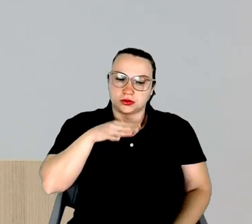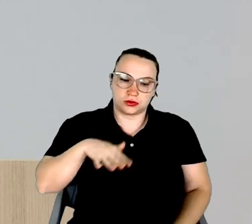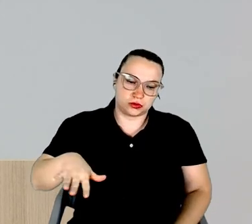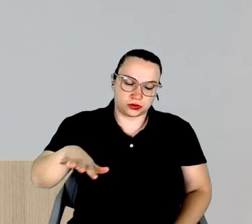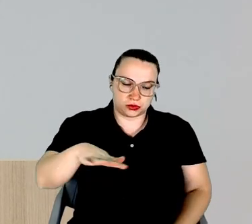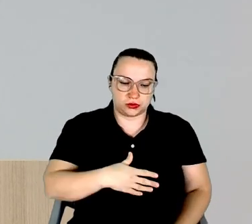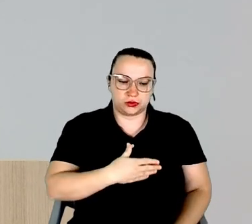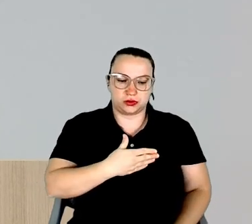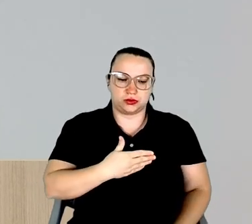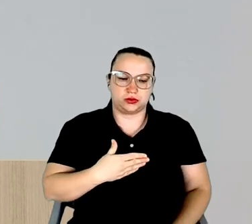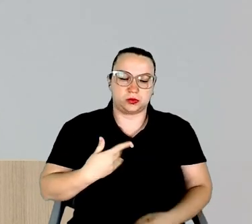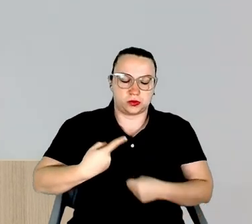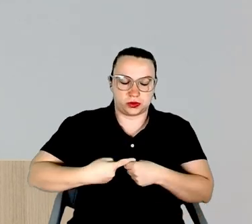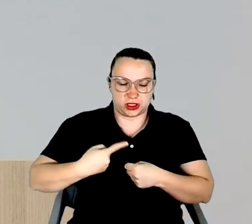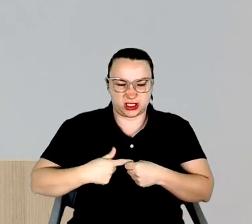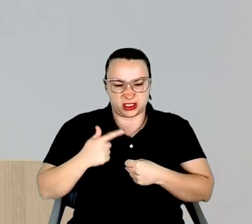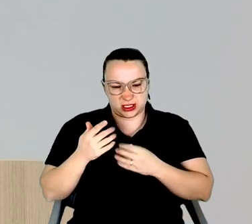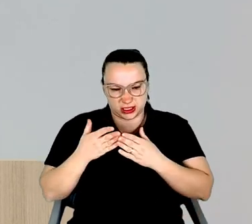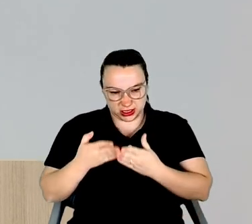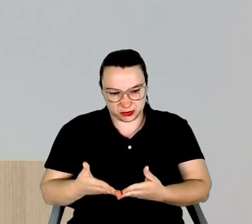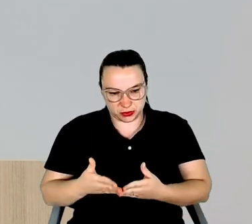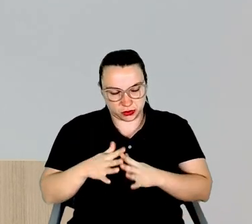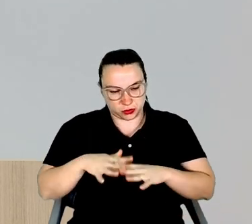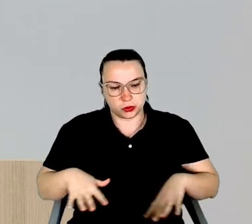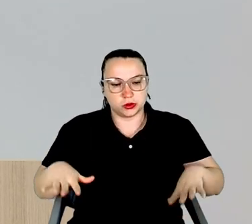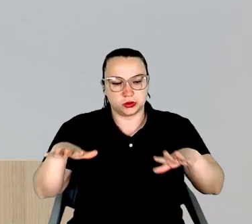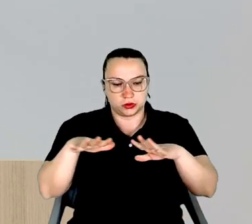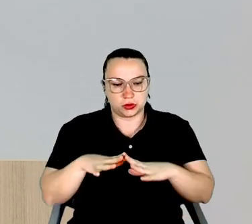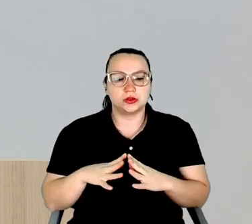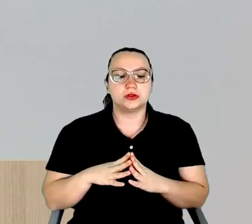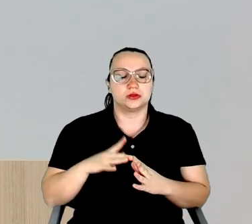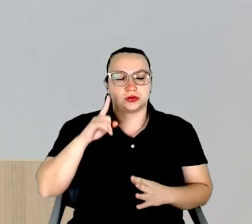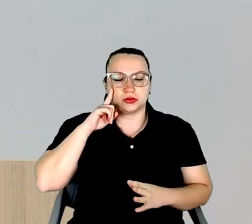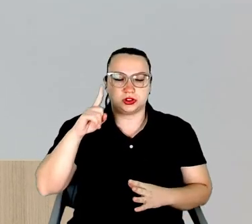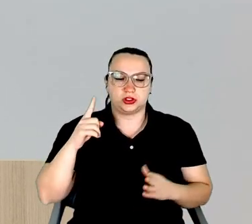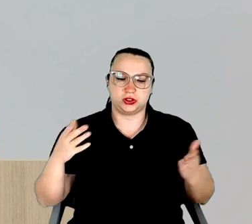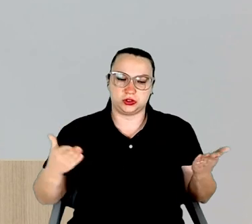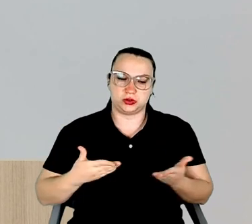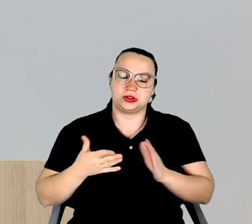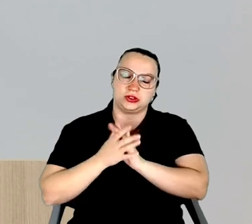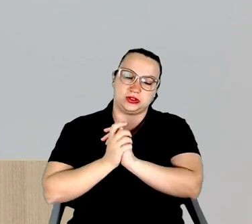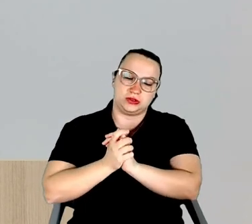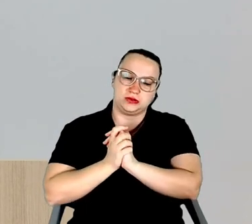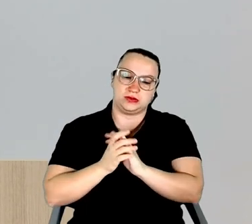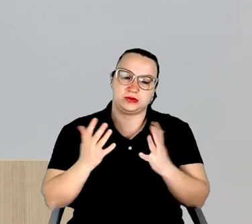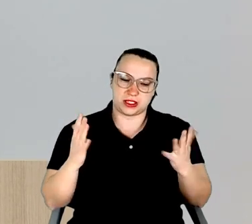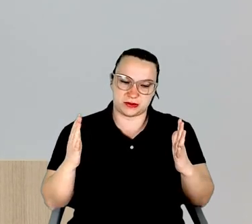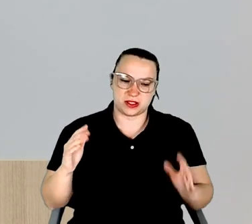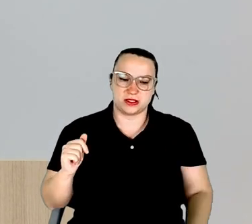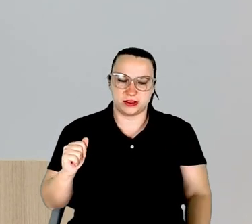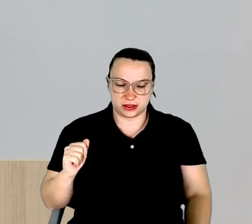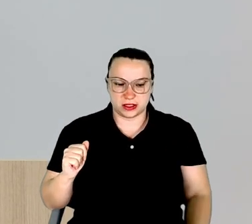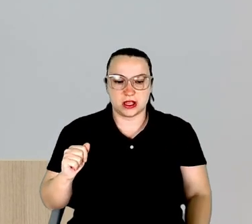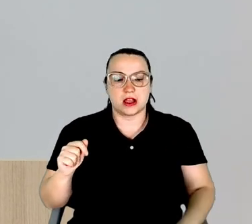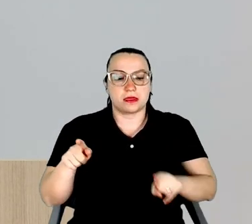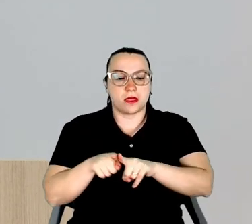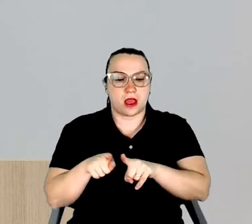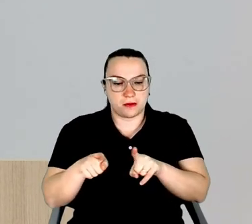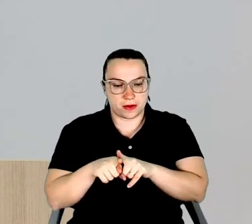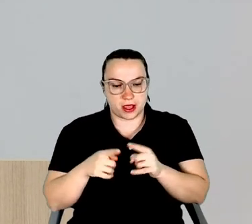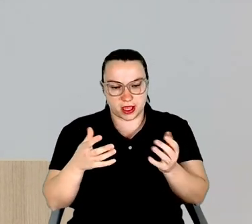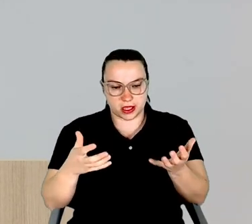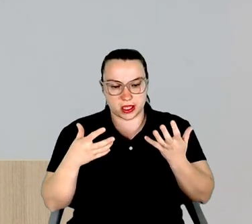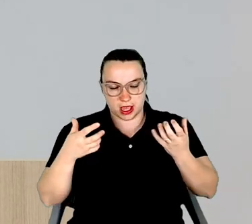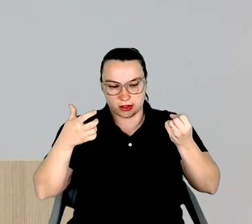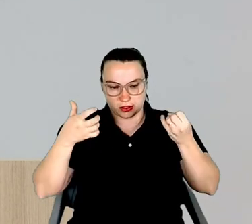nosso município como um todo, né? No dia de hoje eu parabenizo. E também gostaria de lembrar aqui,